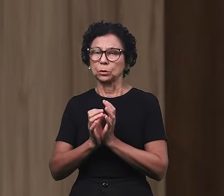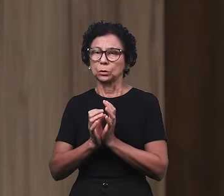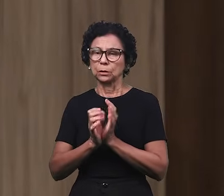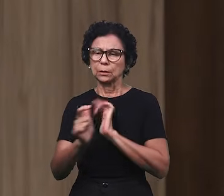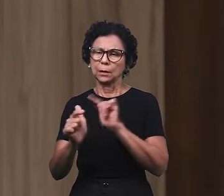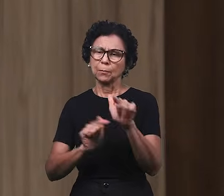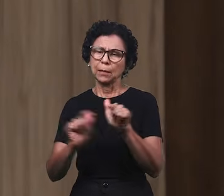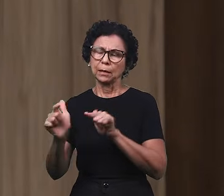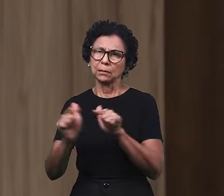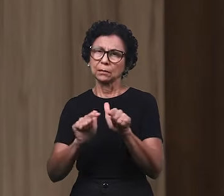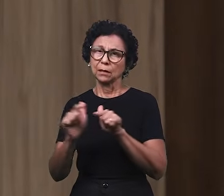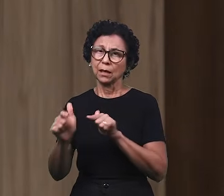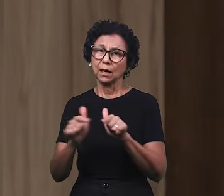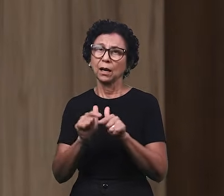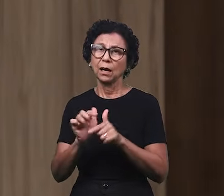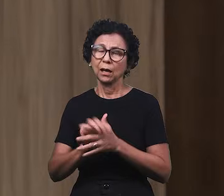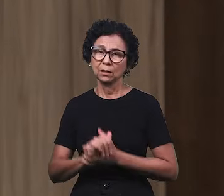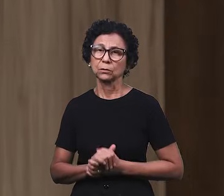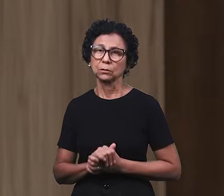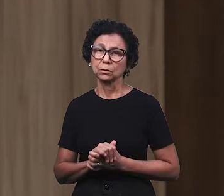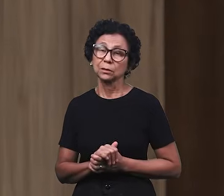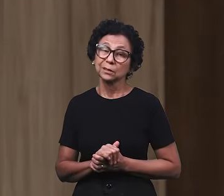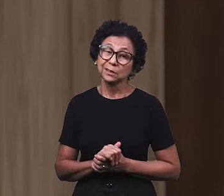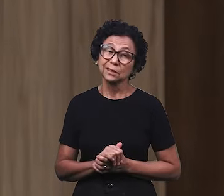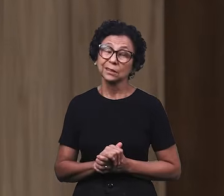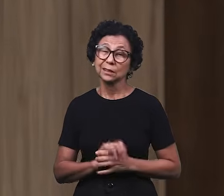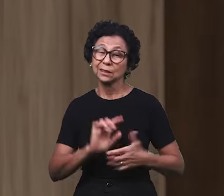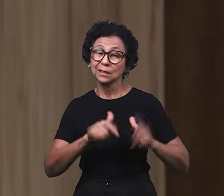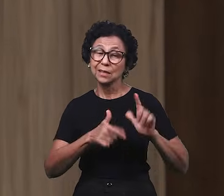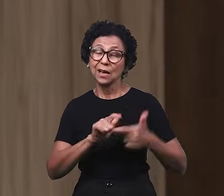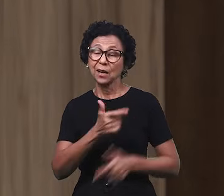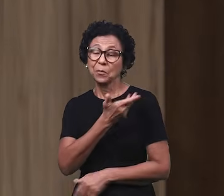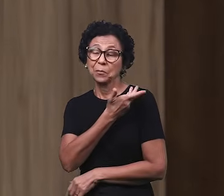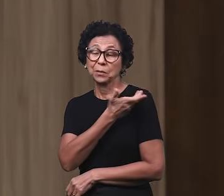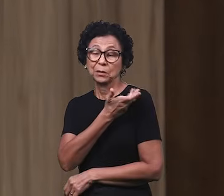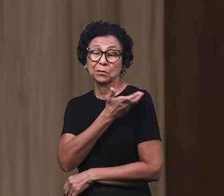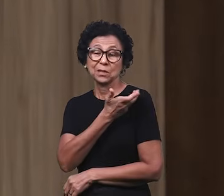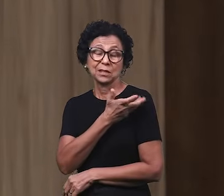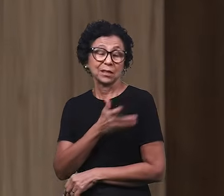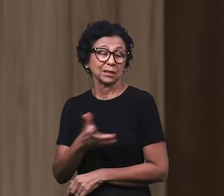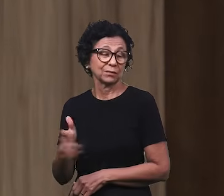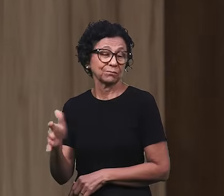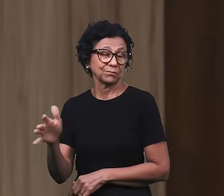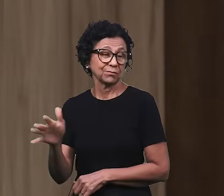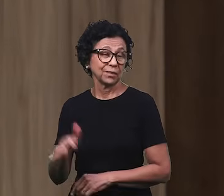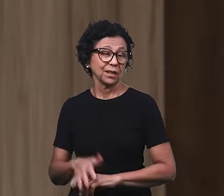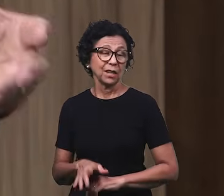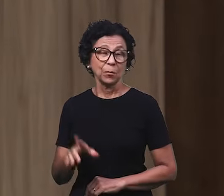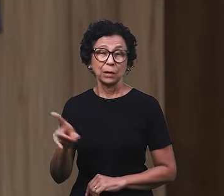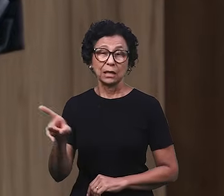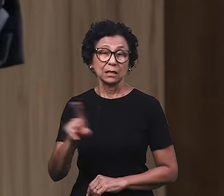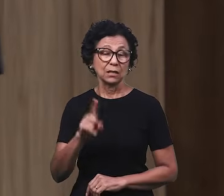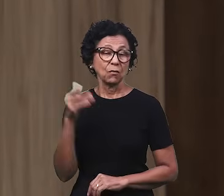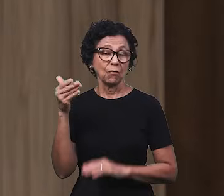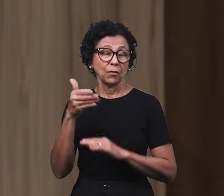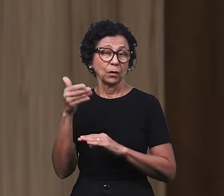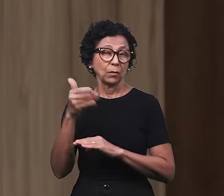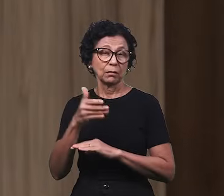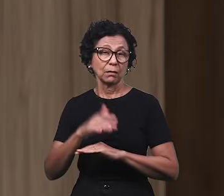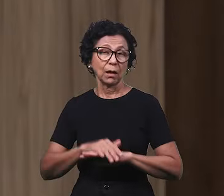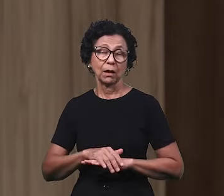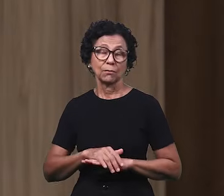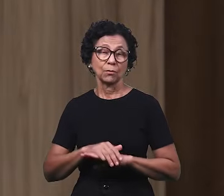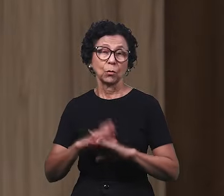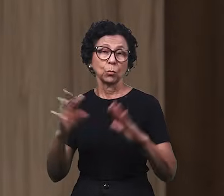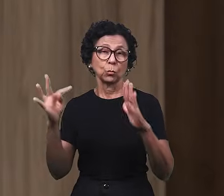considerados, assim, inferiores em Israel. E por quê? Porque eles não frequentavam o templo, né?